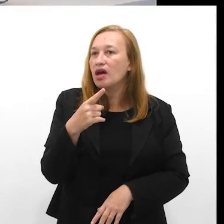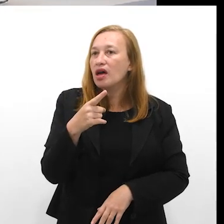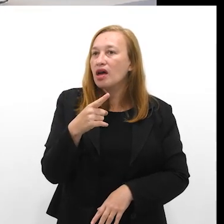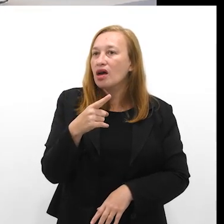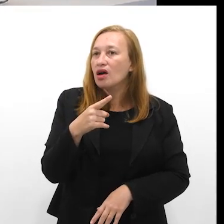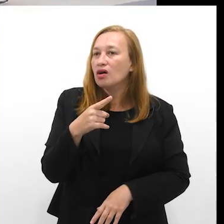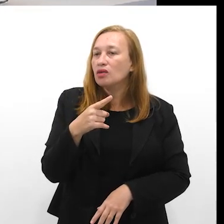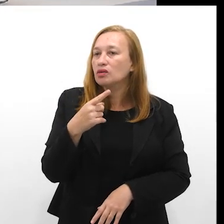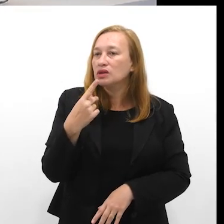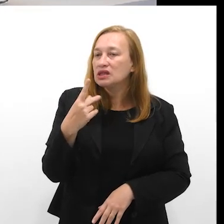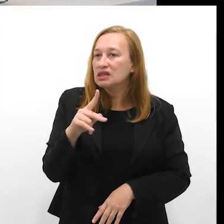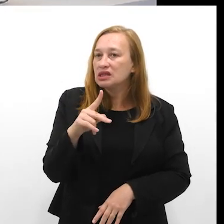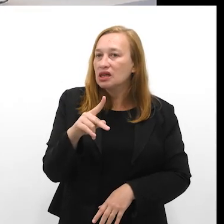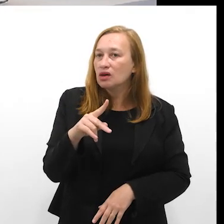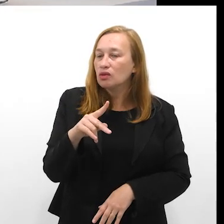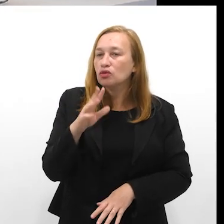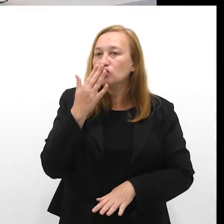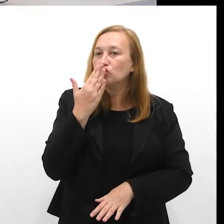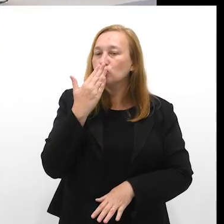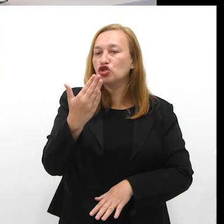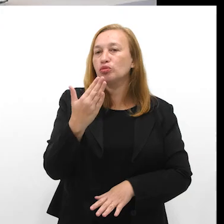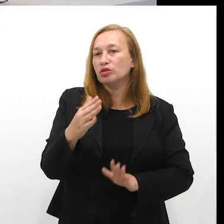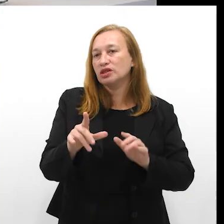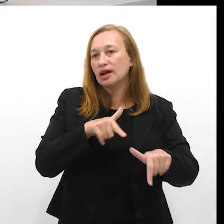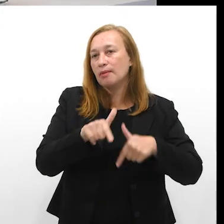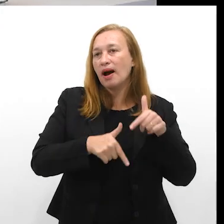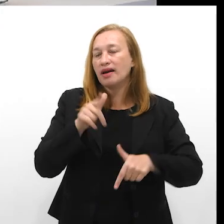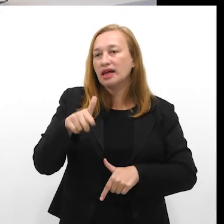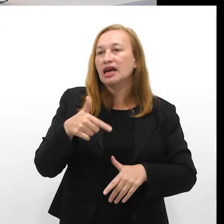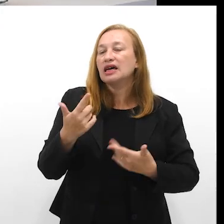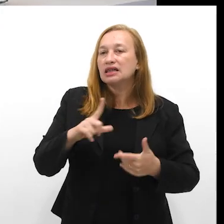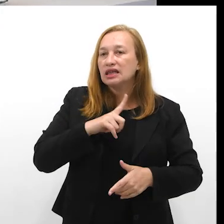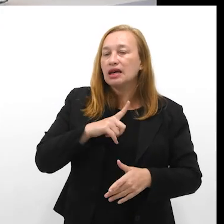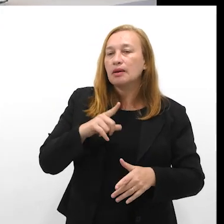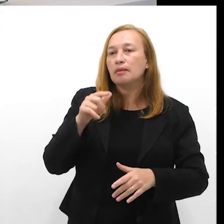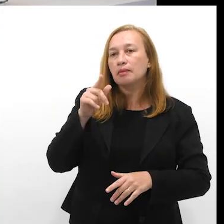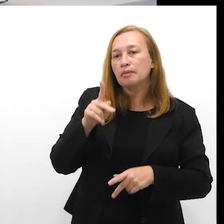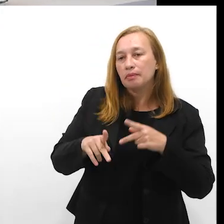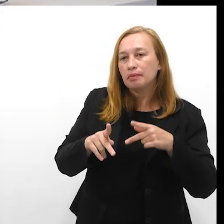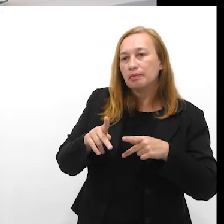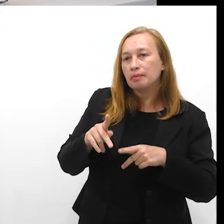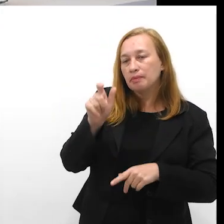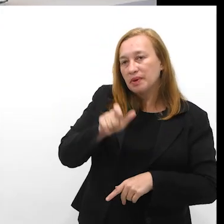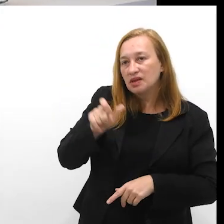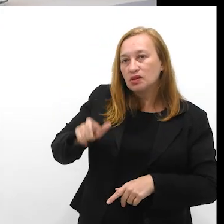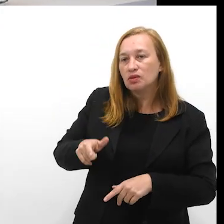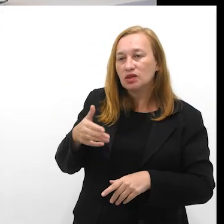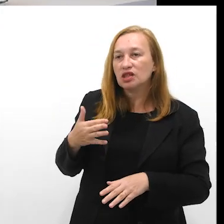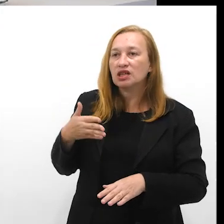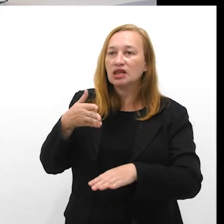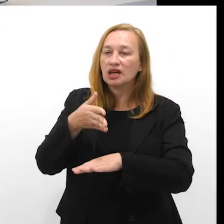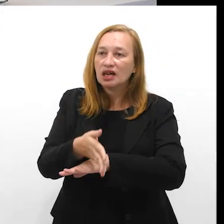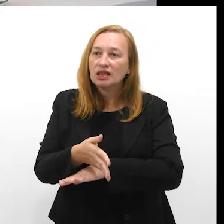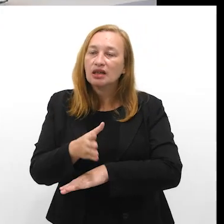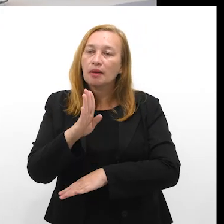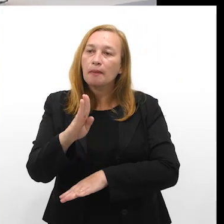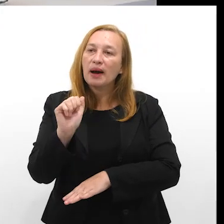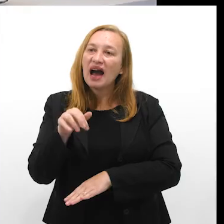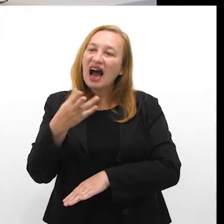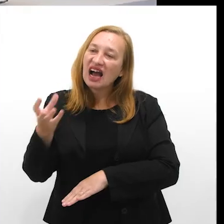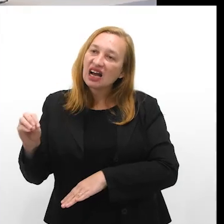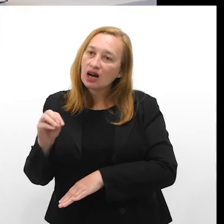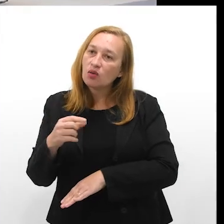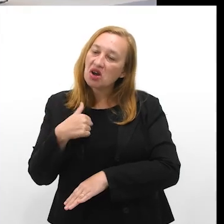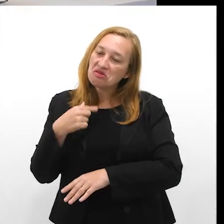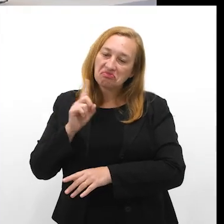vê bastante o seu estilo, né? Tem gente que diz e já entra no barracão. Eu percebo e não